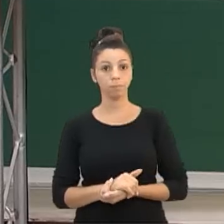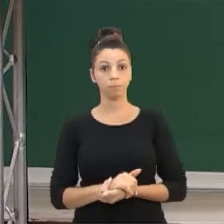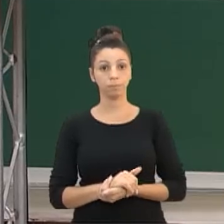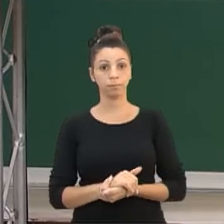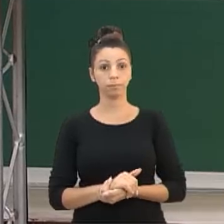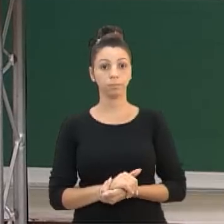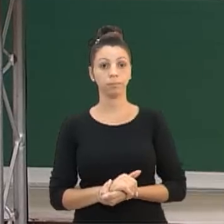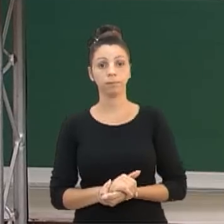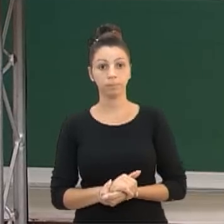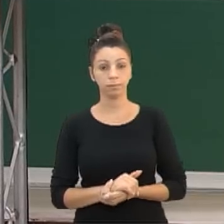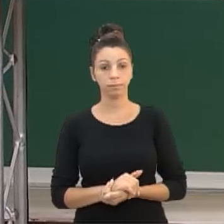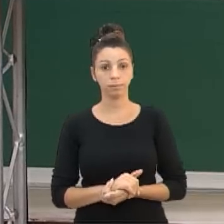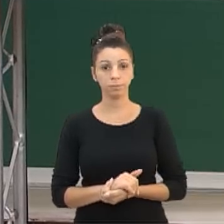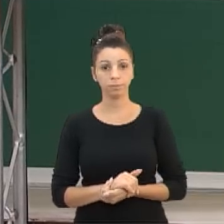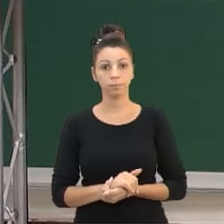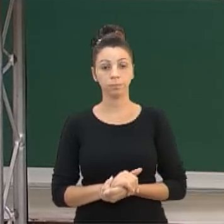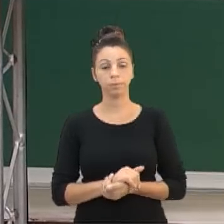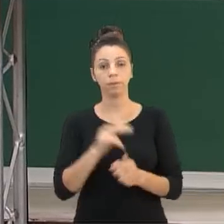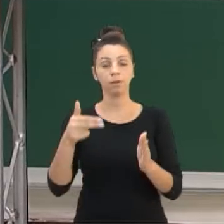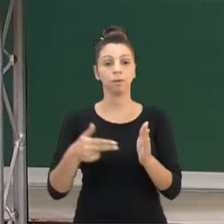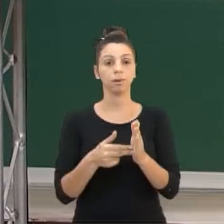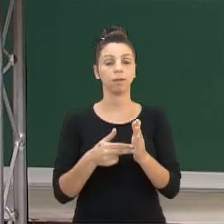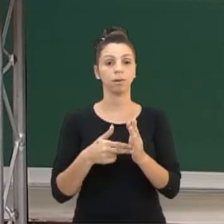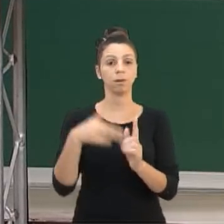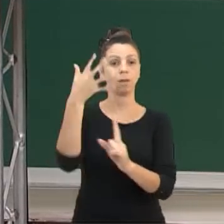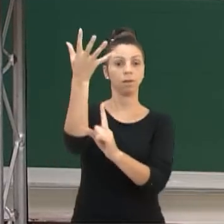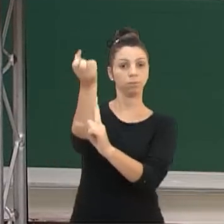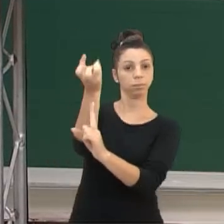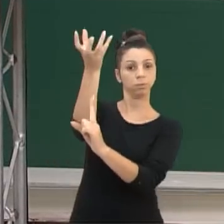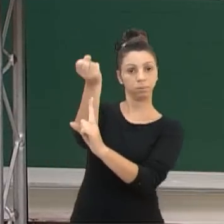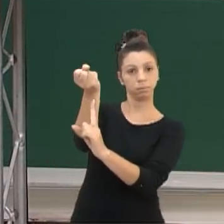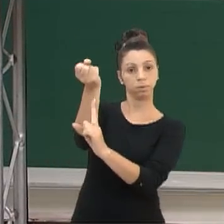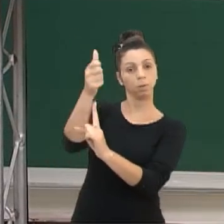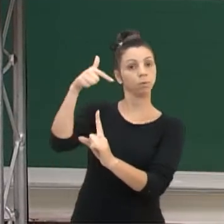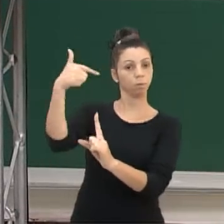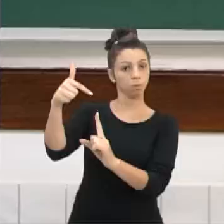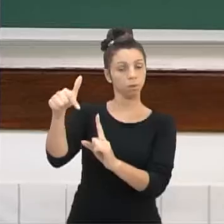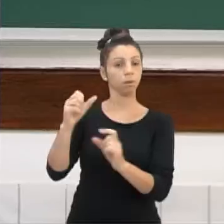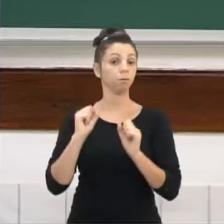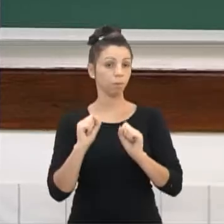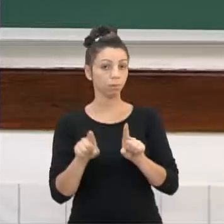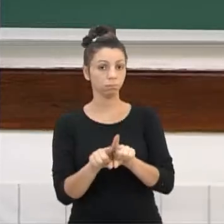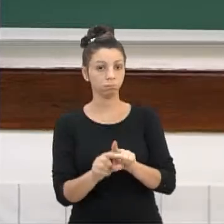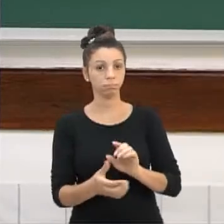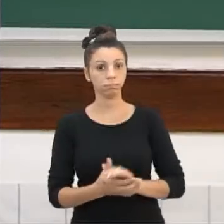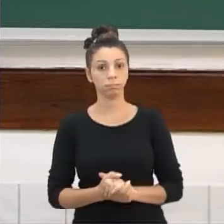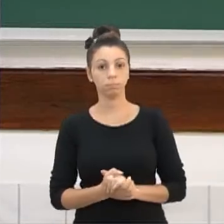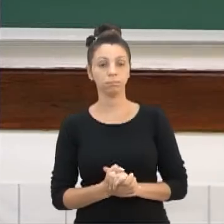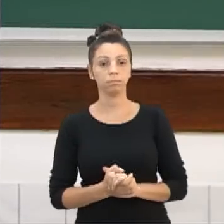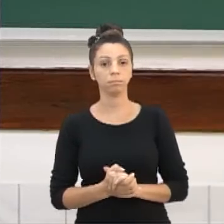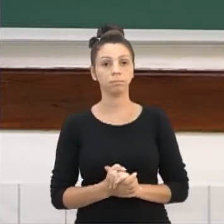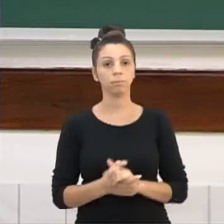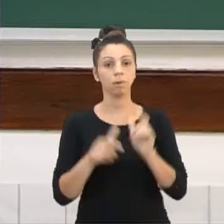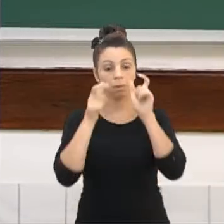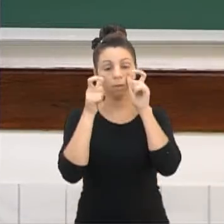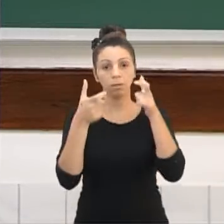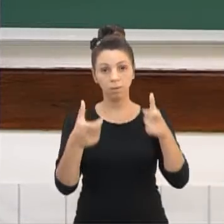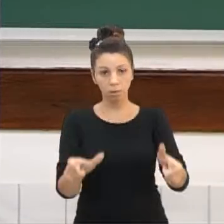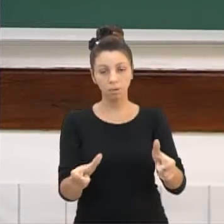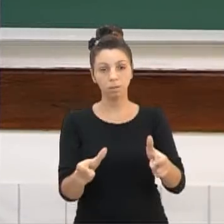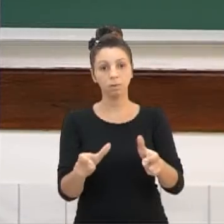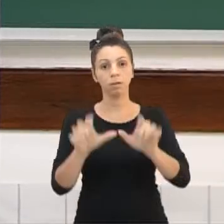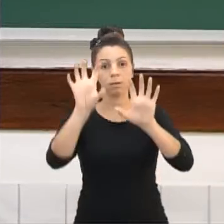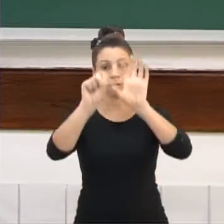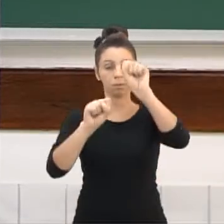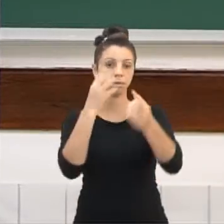com a possibilidade de conexão a uma rede Wi-Fi, certo? Então, a gente vai ver que o interessante dos podcasts